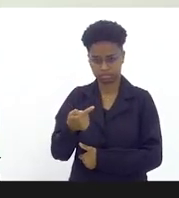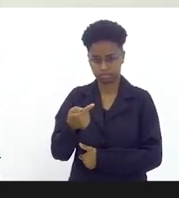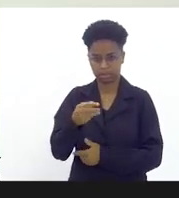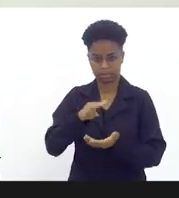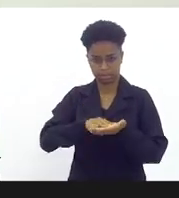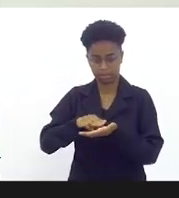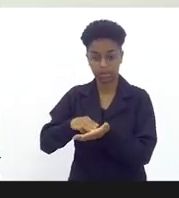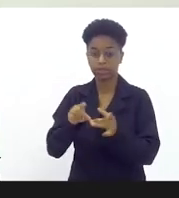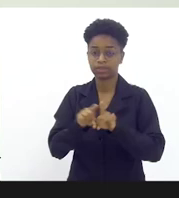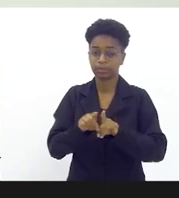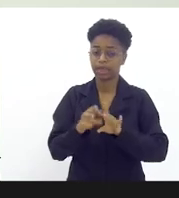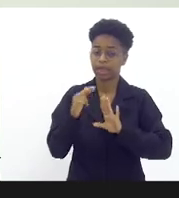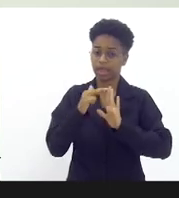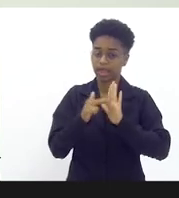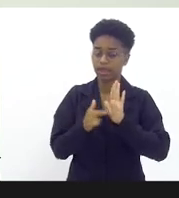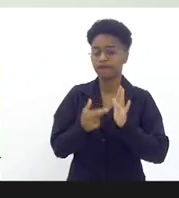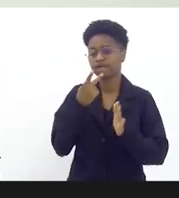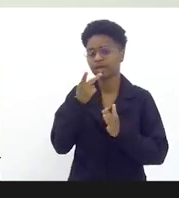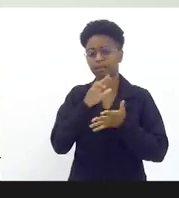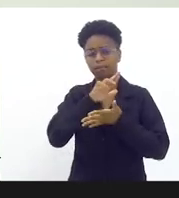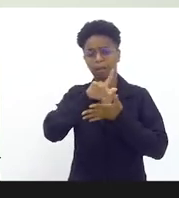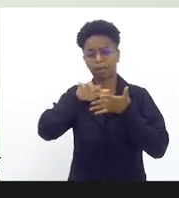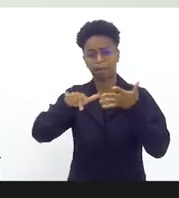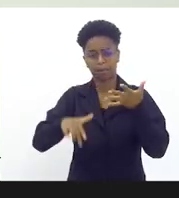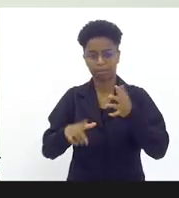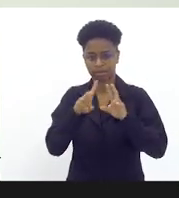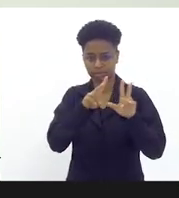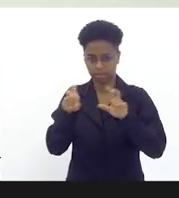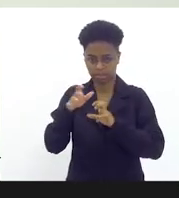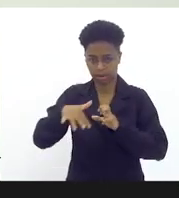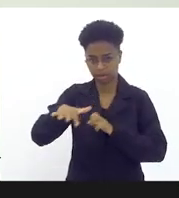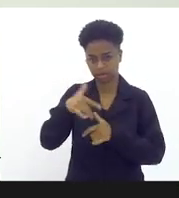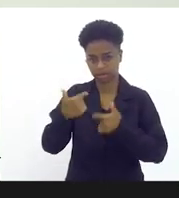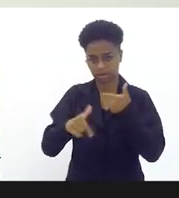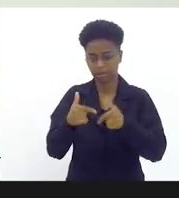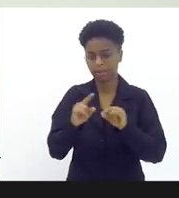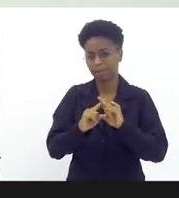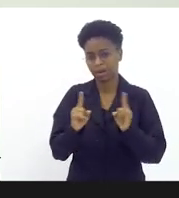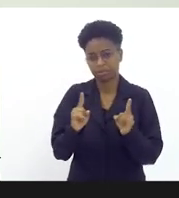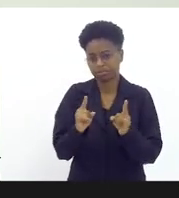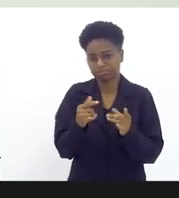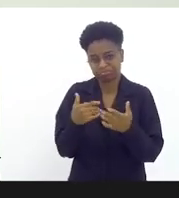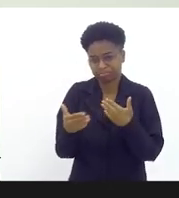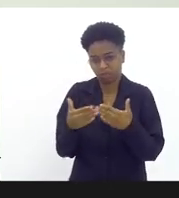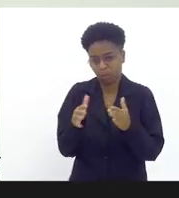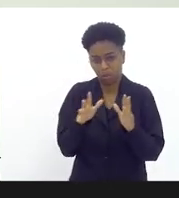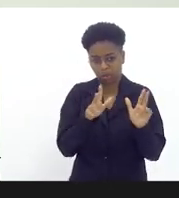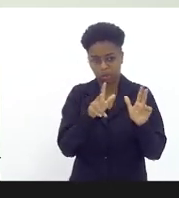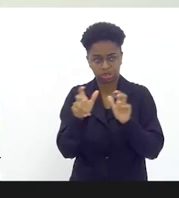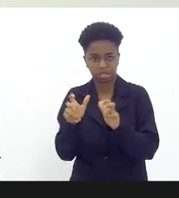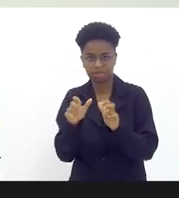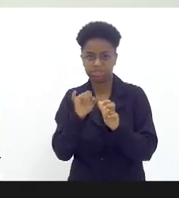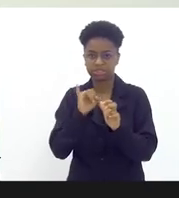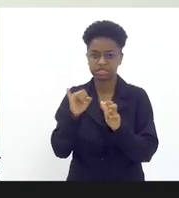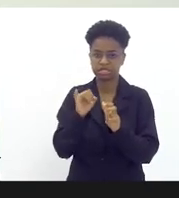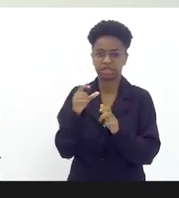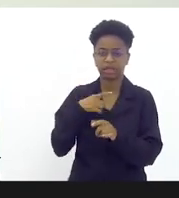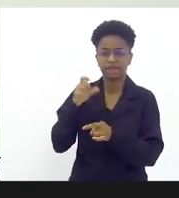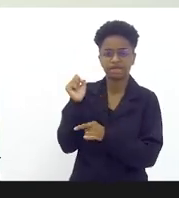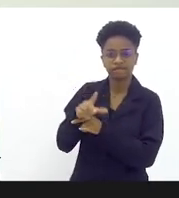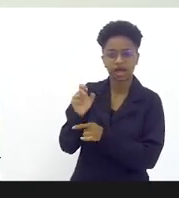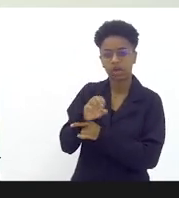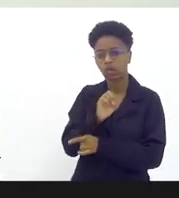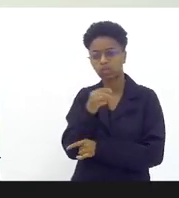E essas normas, elas versam sobre os diversos temas no mundo do trabalho, né? Mas, independentemente da ratificação ou não das várias normas,